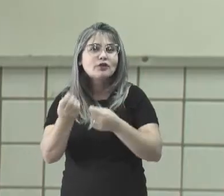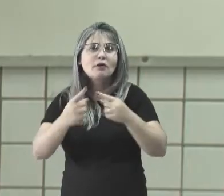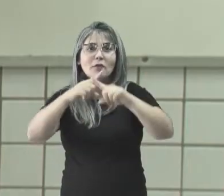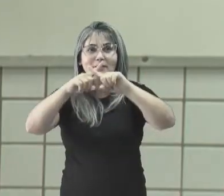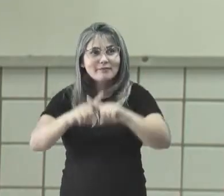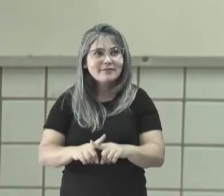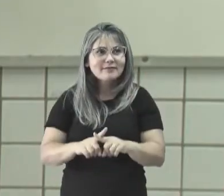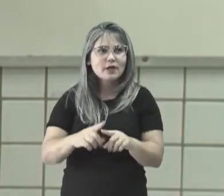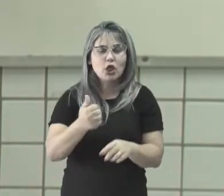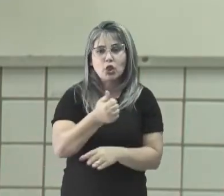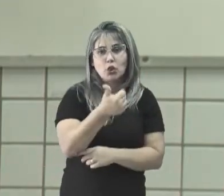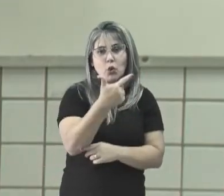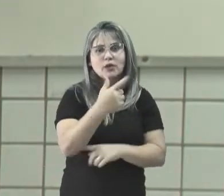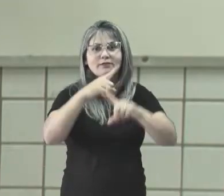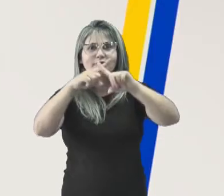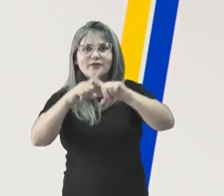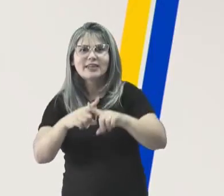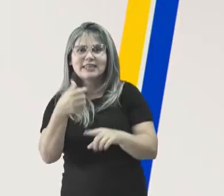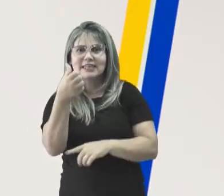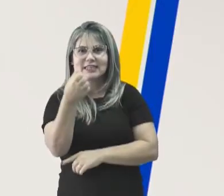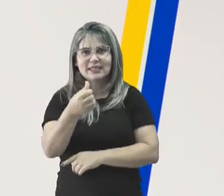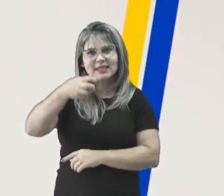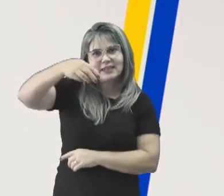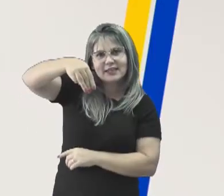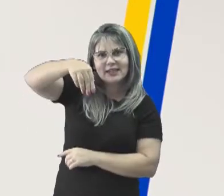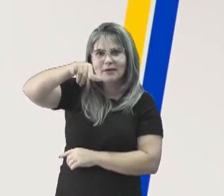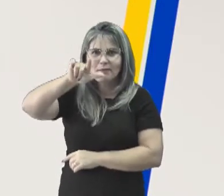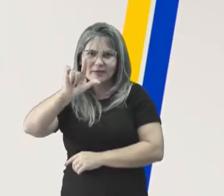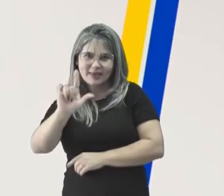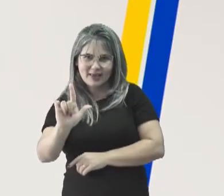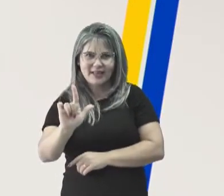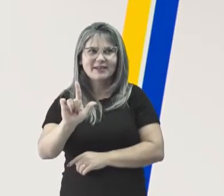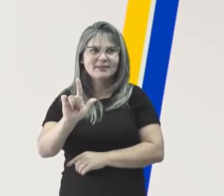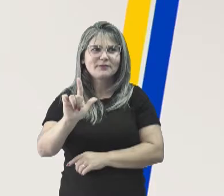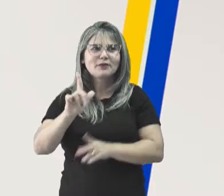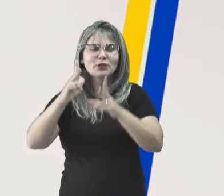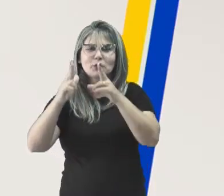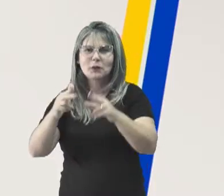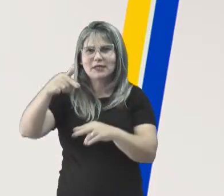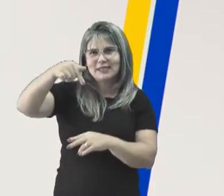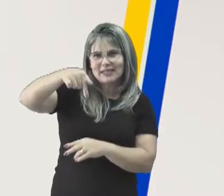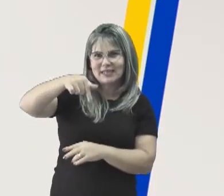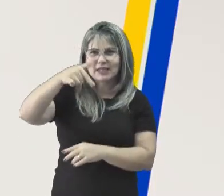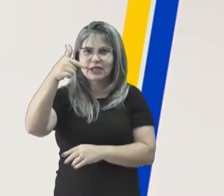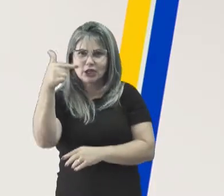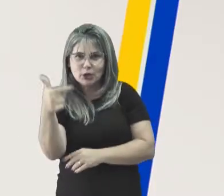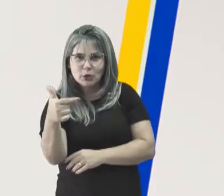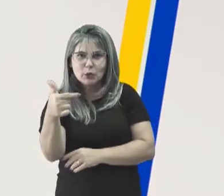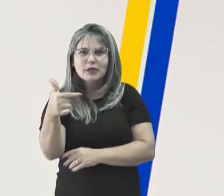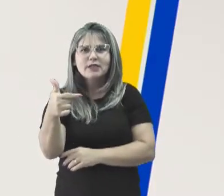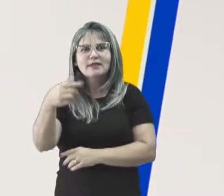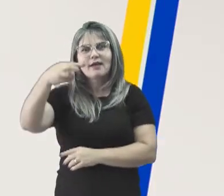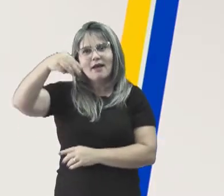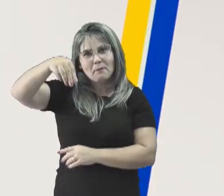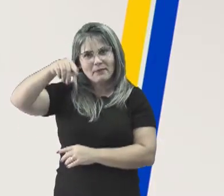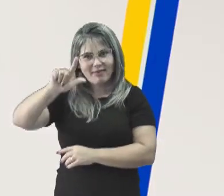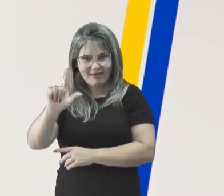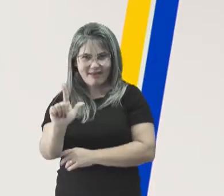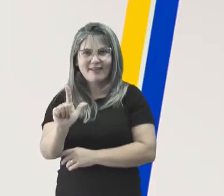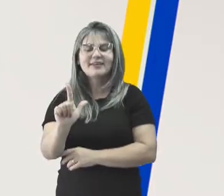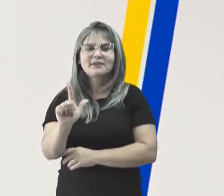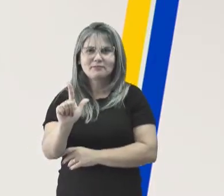12 frascos de 6 ml, então 12 vezes 6 é igual a 72 ml.